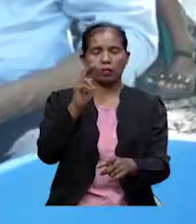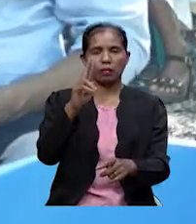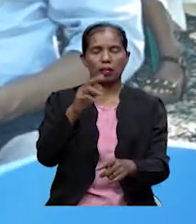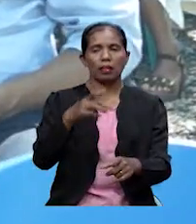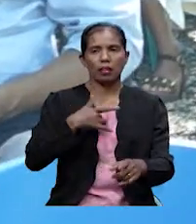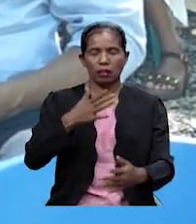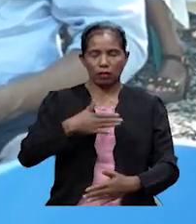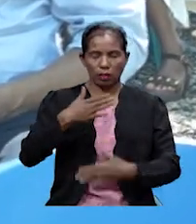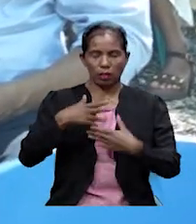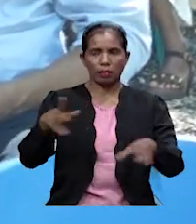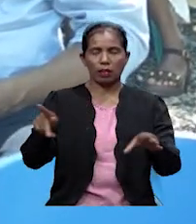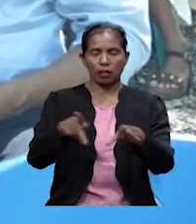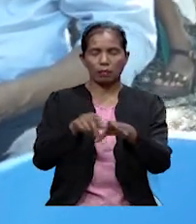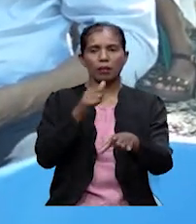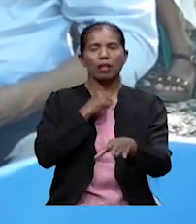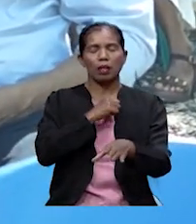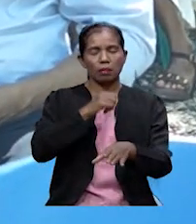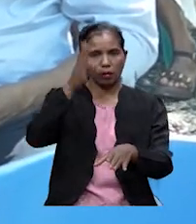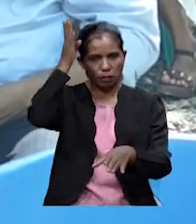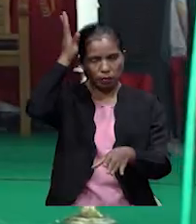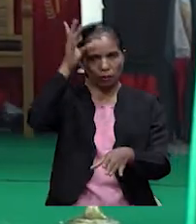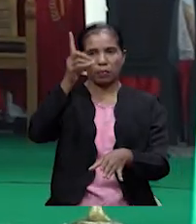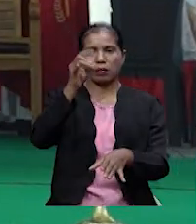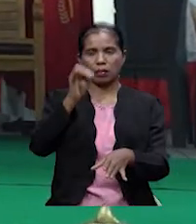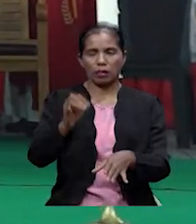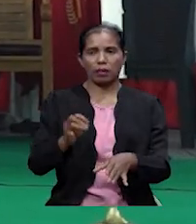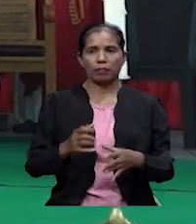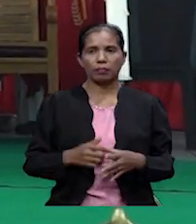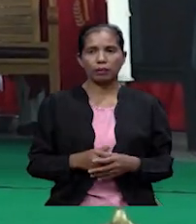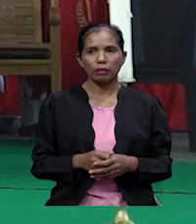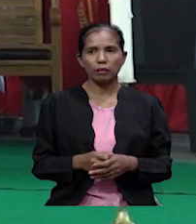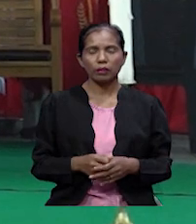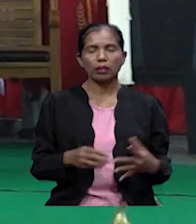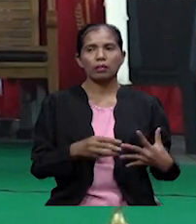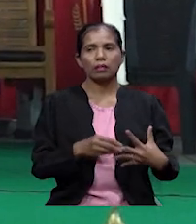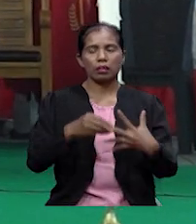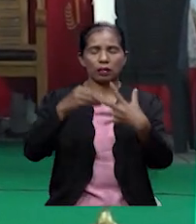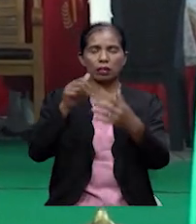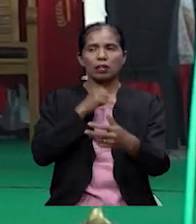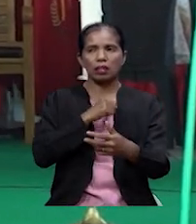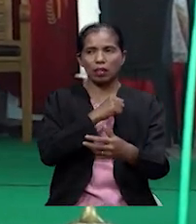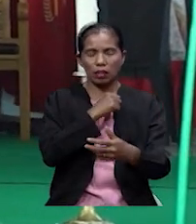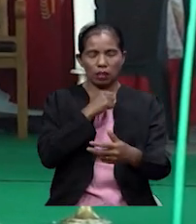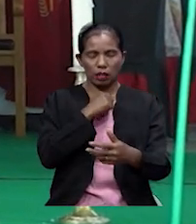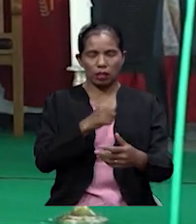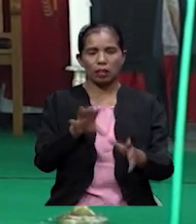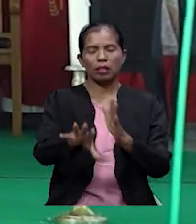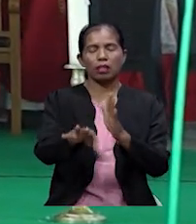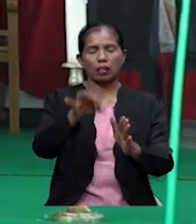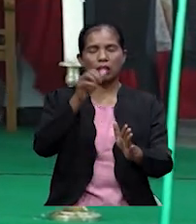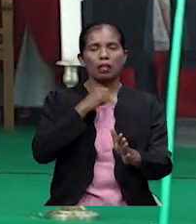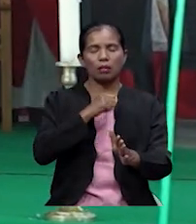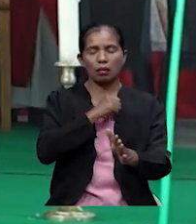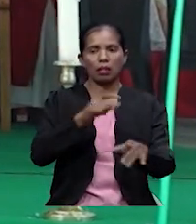com a presença Arcebispo Metropolitana dele e a Sira Nelet. Liu Liu, Rafonhamo Papa Francisco nomeia Dom Virgilio no